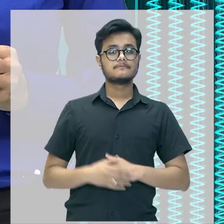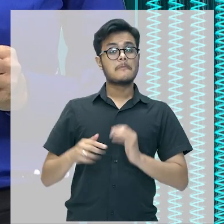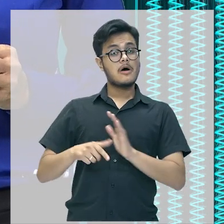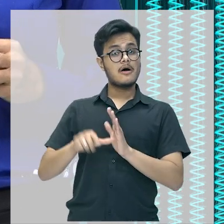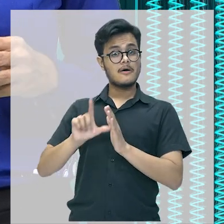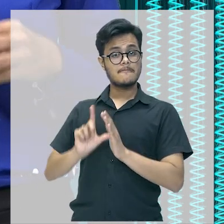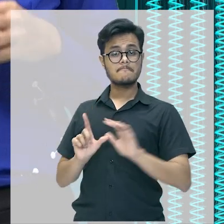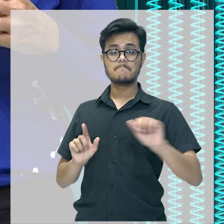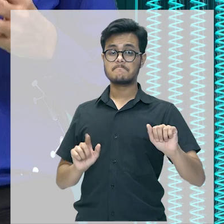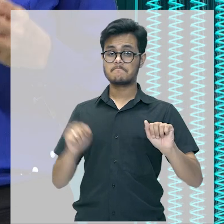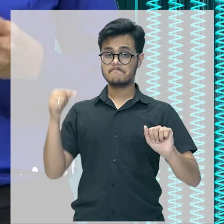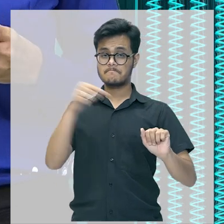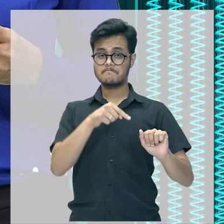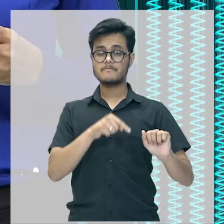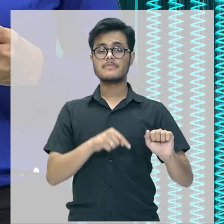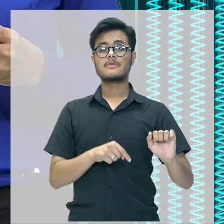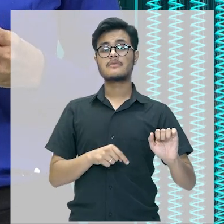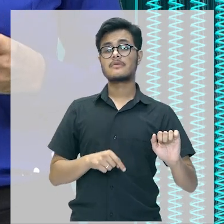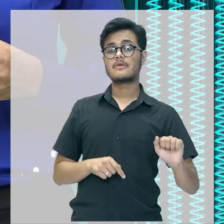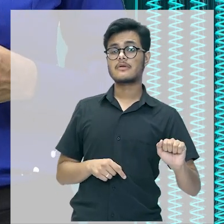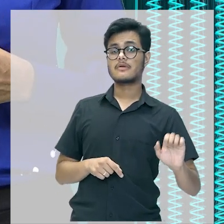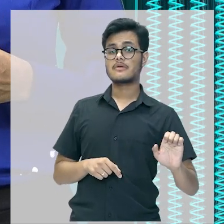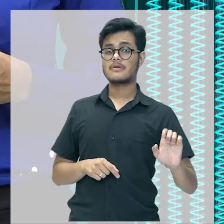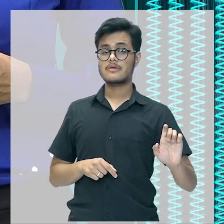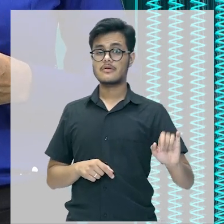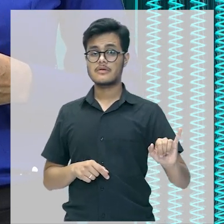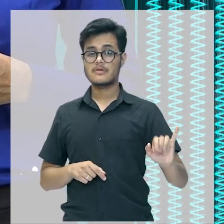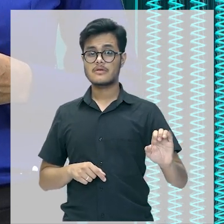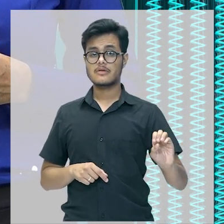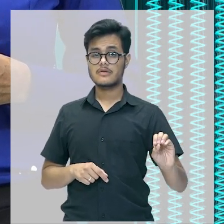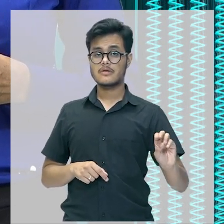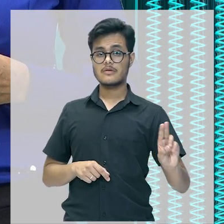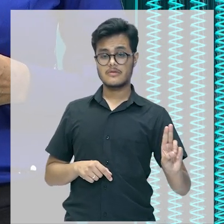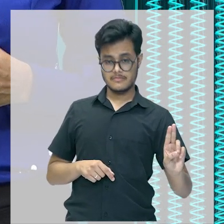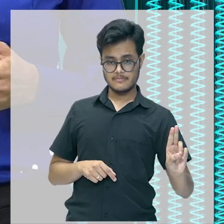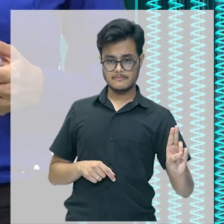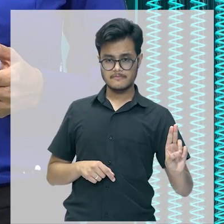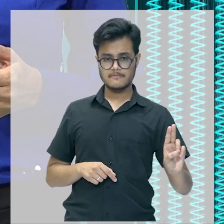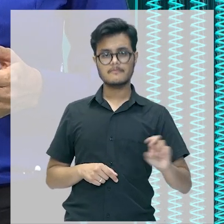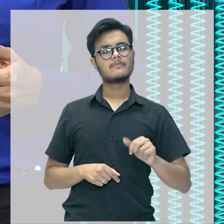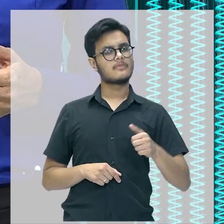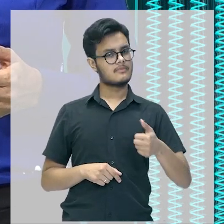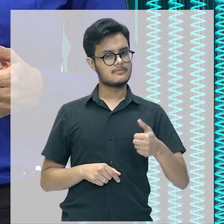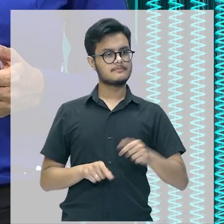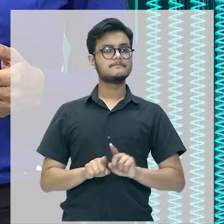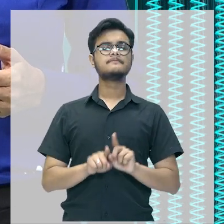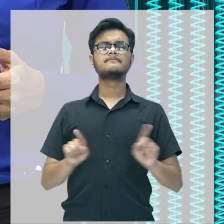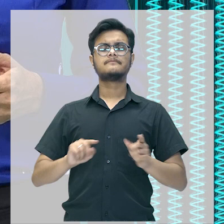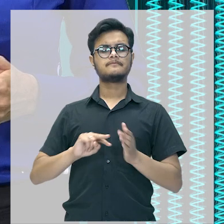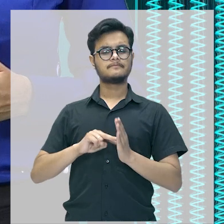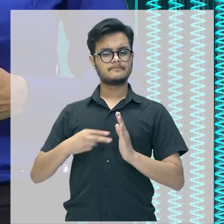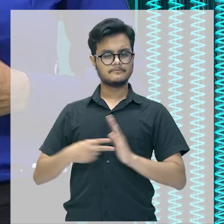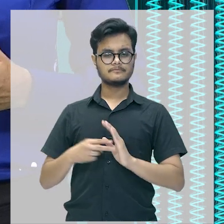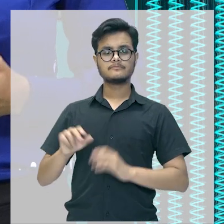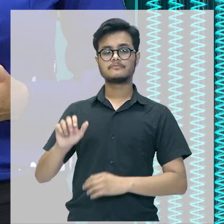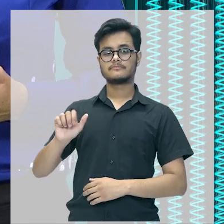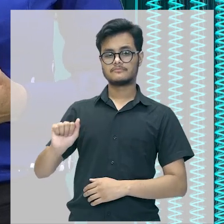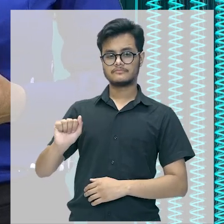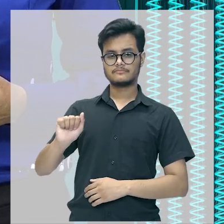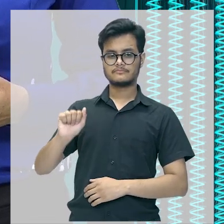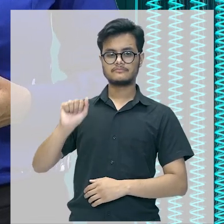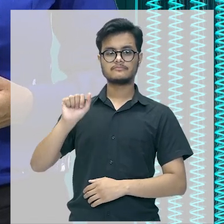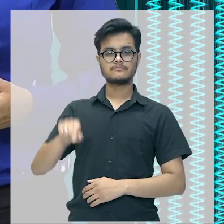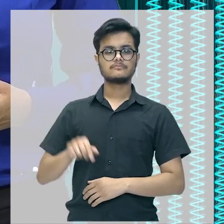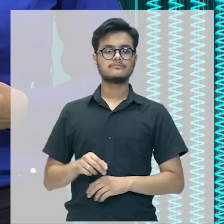de palavras que têm o som de consoante. E o que ele significa? Aqui, ó. O